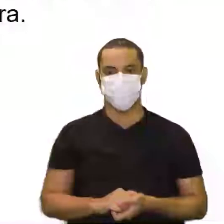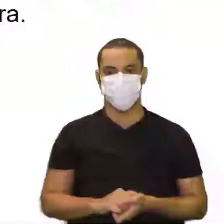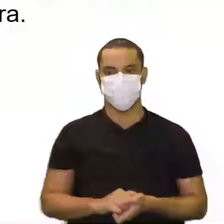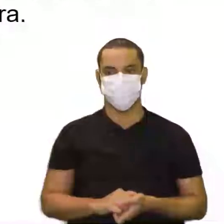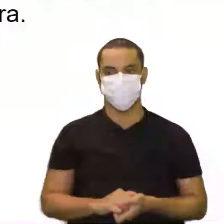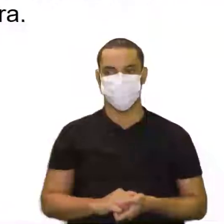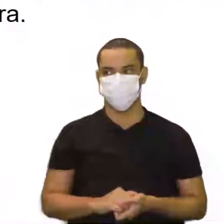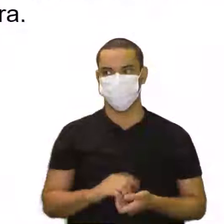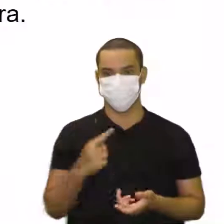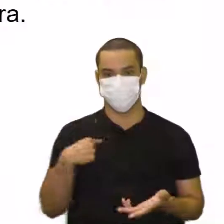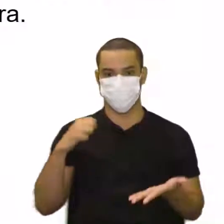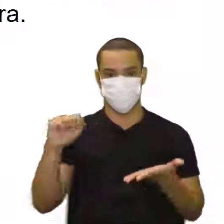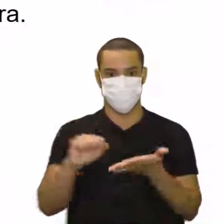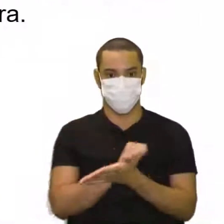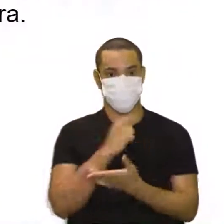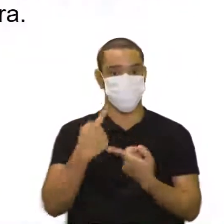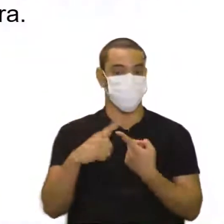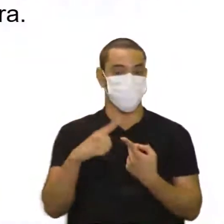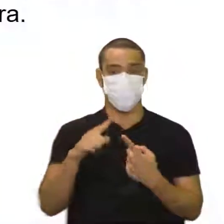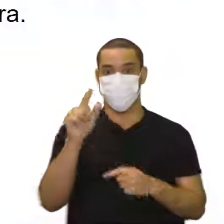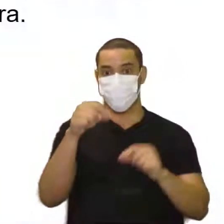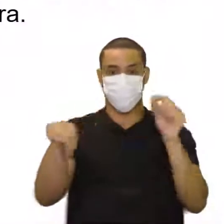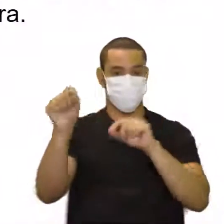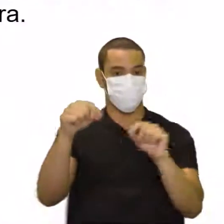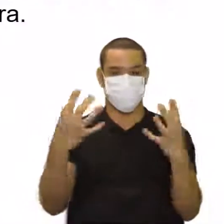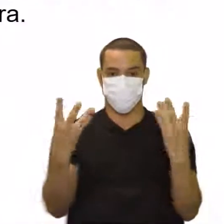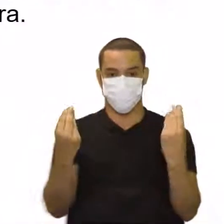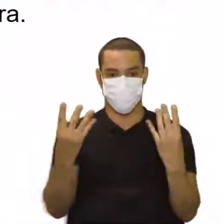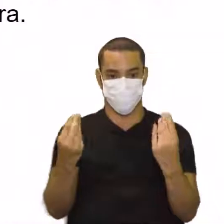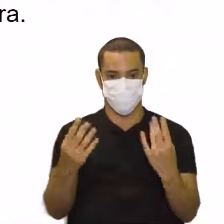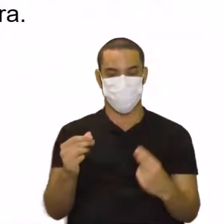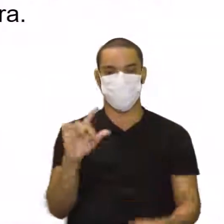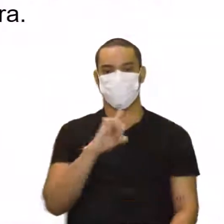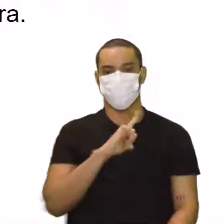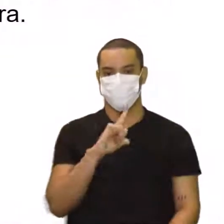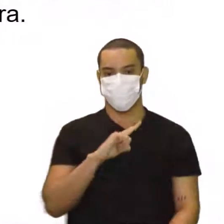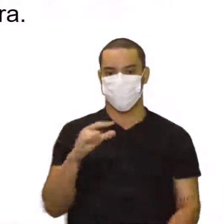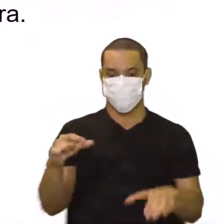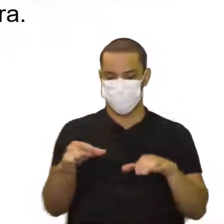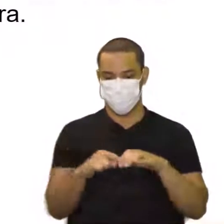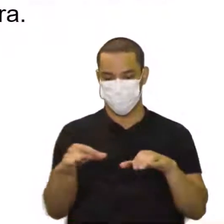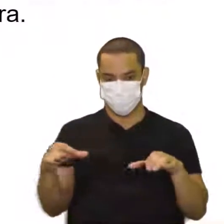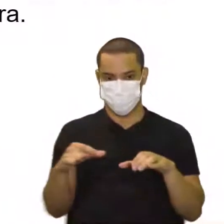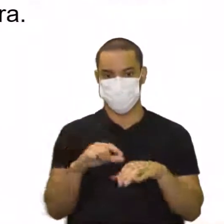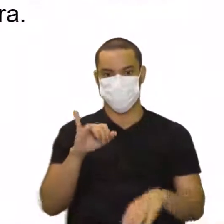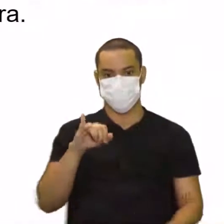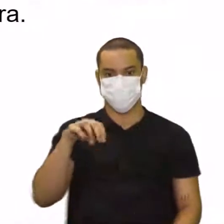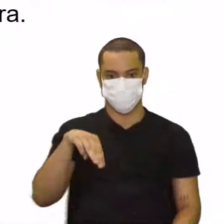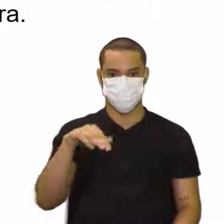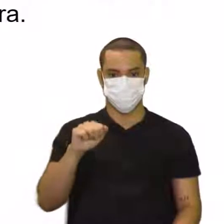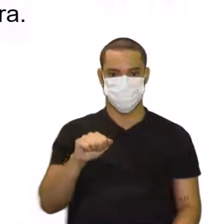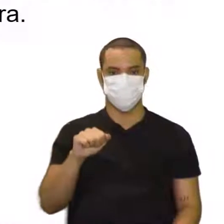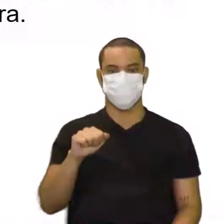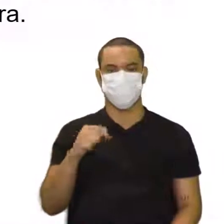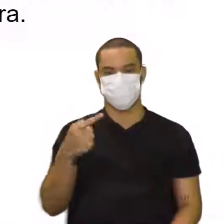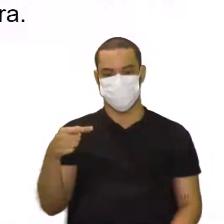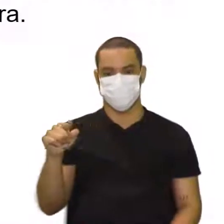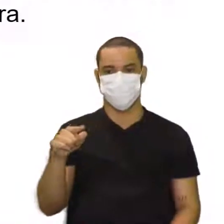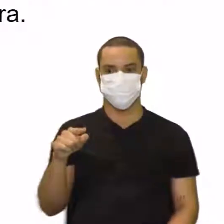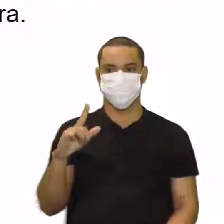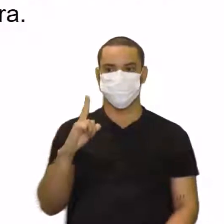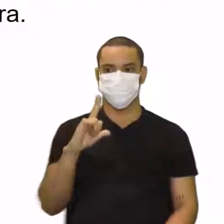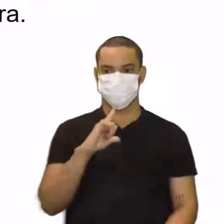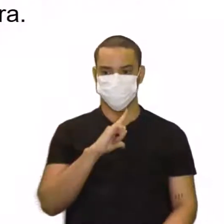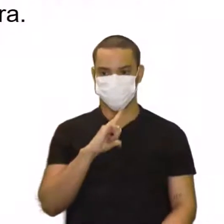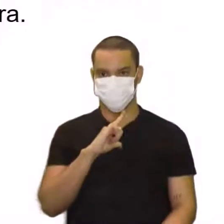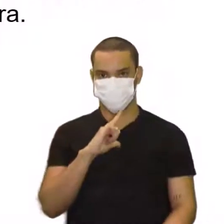eu até apagar aqui, eu já risquei demais. A gente tem um ímã indo num sentido. A gente